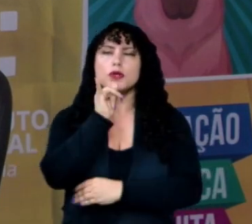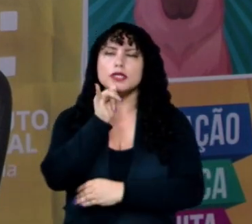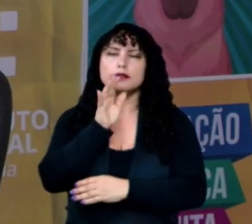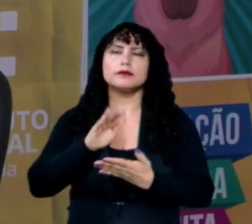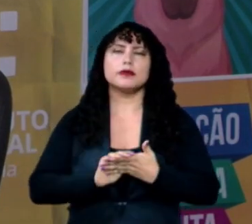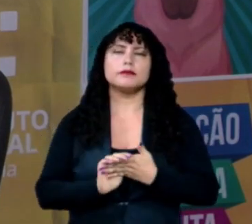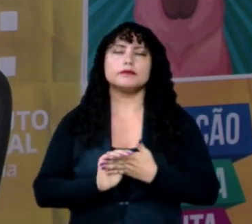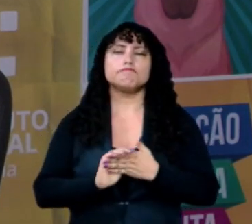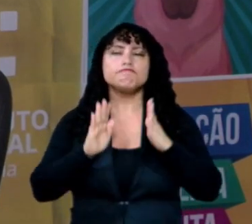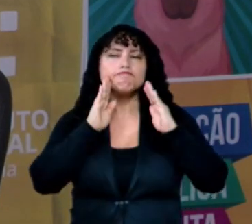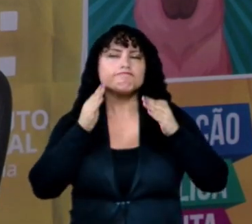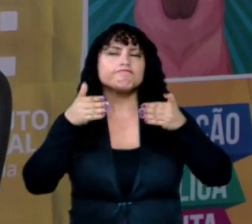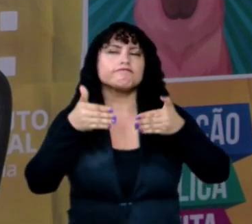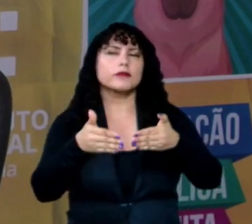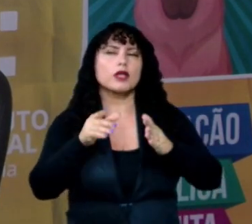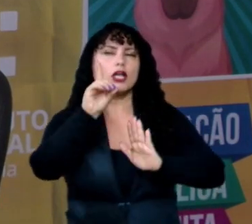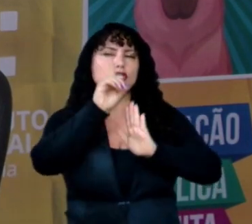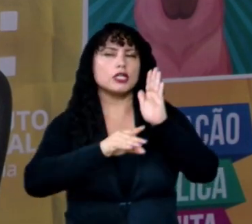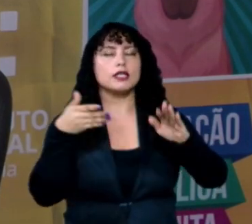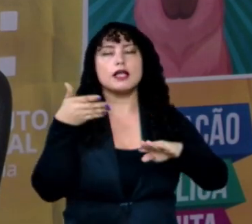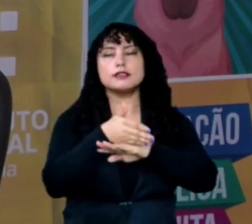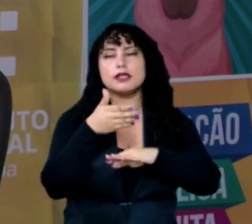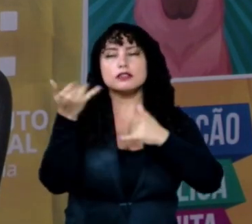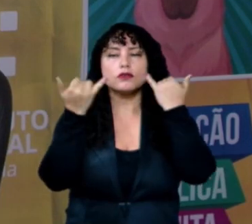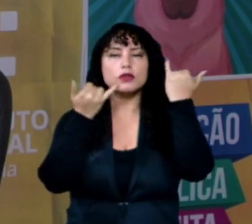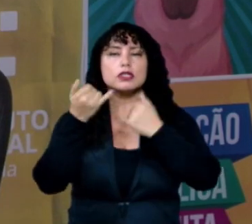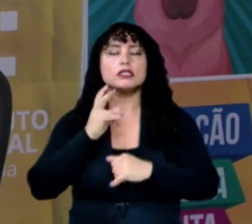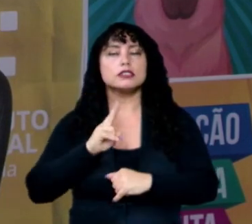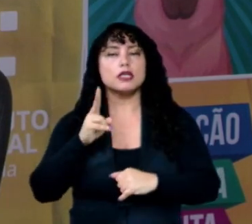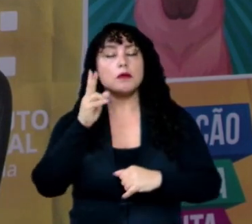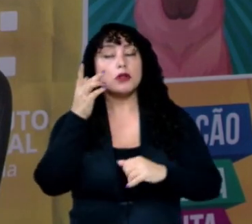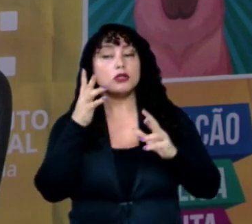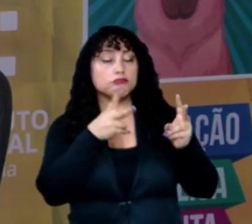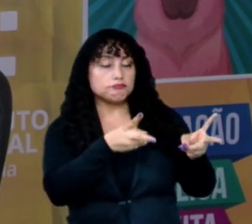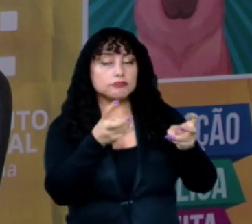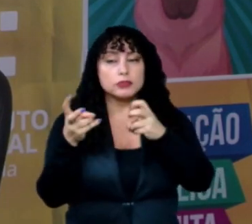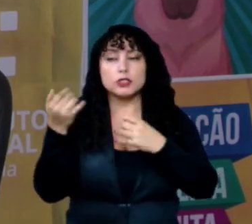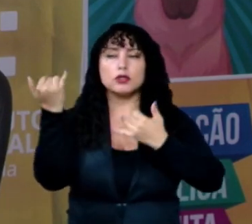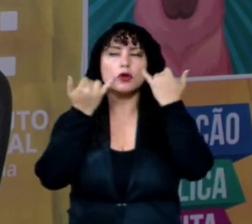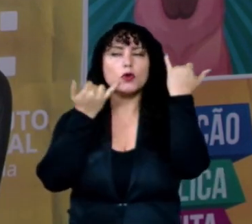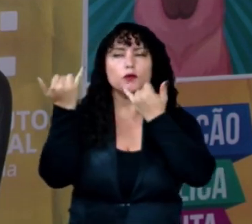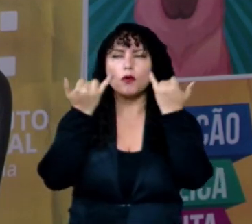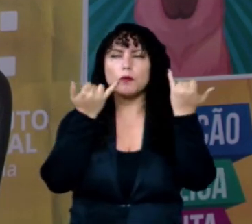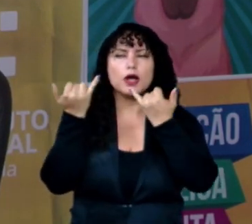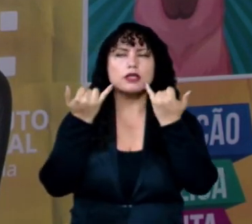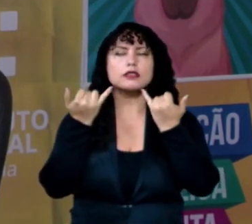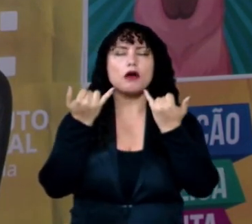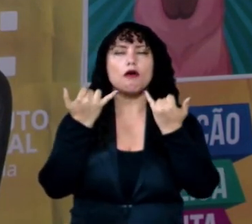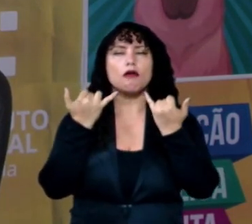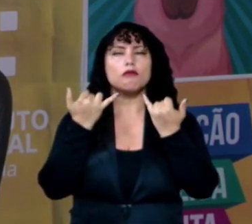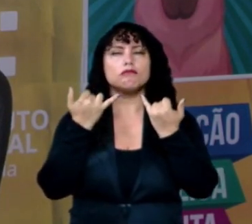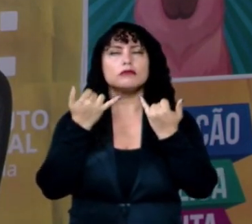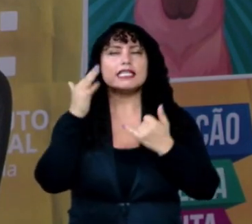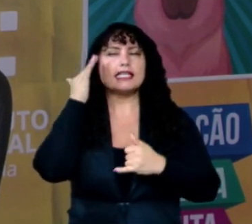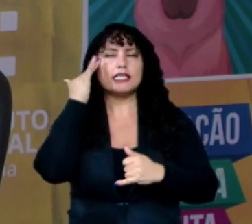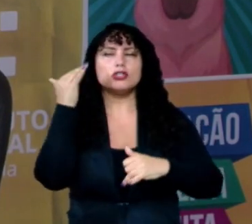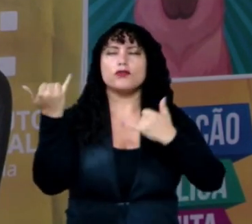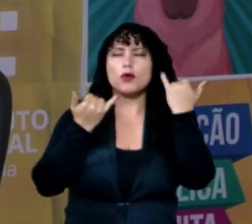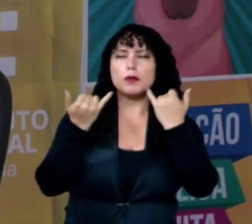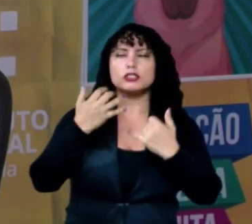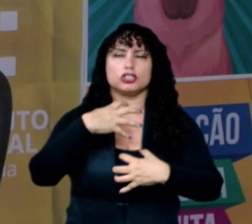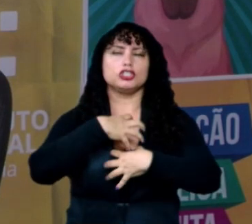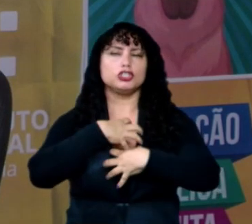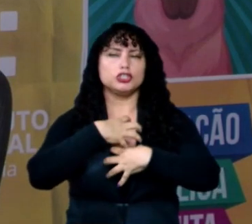para fins, né, de direito ao acesso à informação, a gente sempre olha que a informação, a gente, né, entende a informação dessa forma,